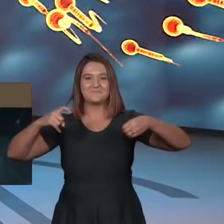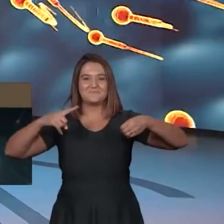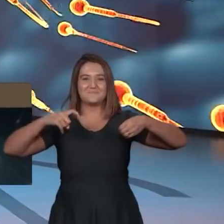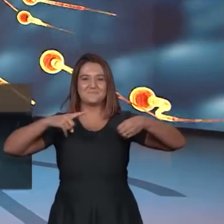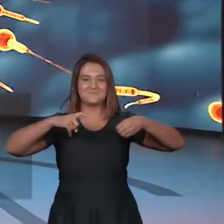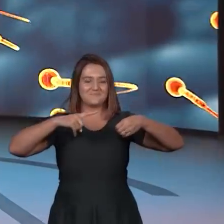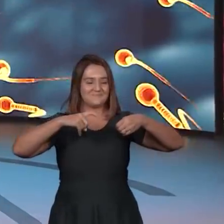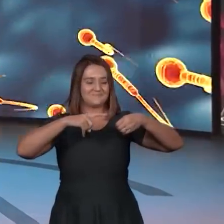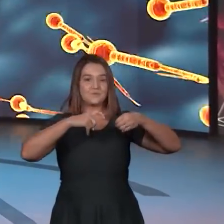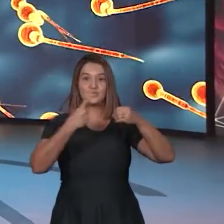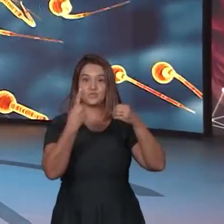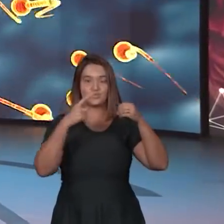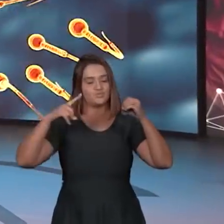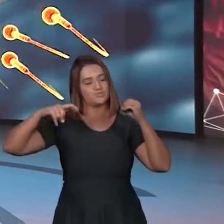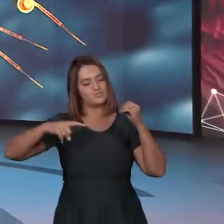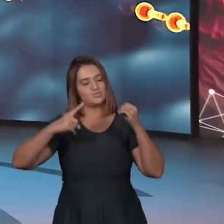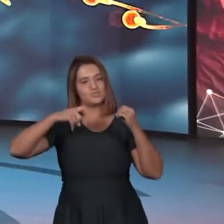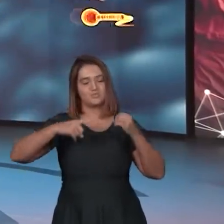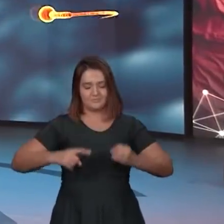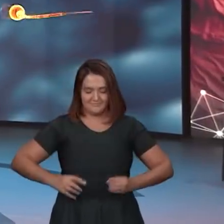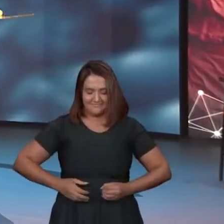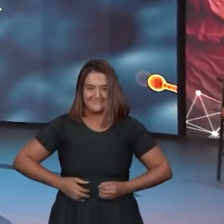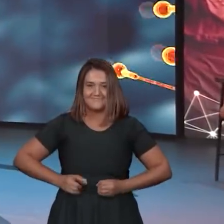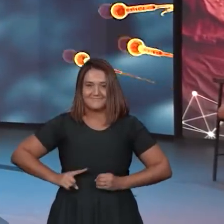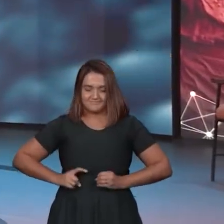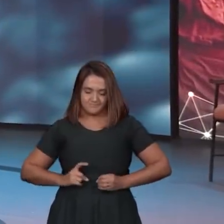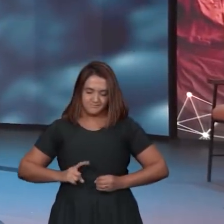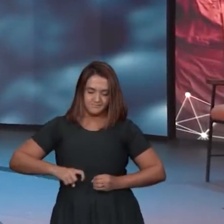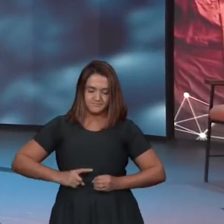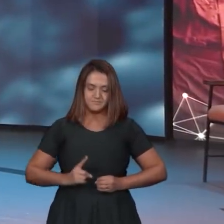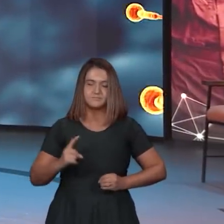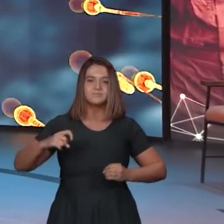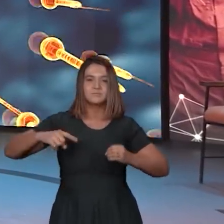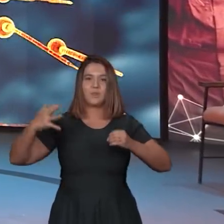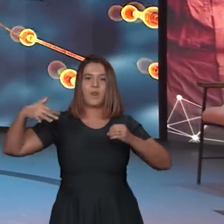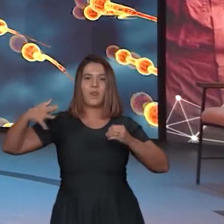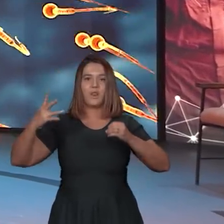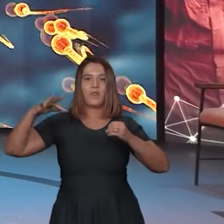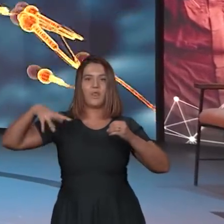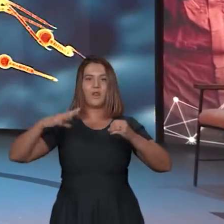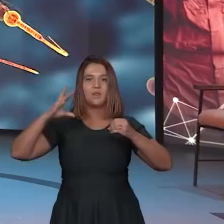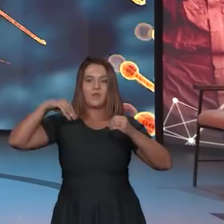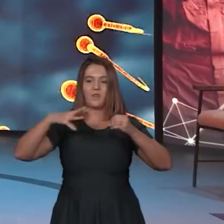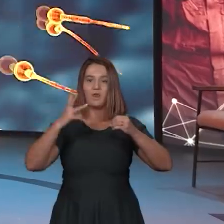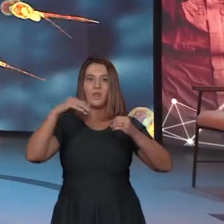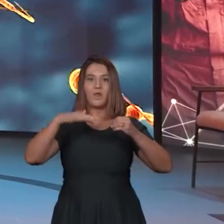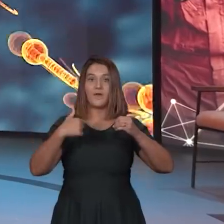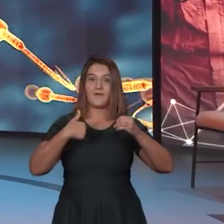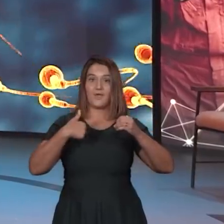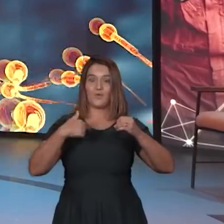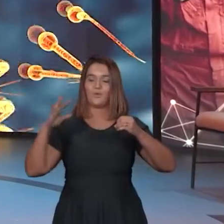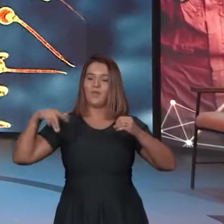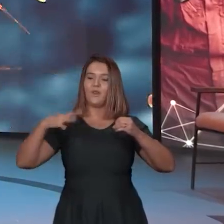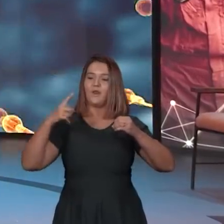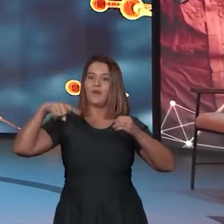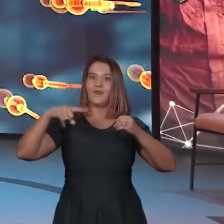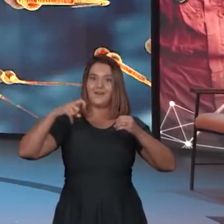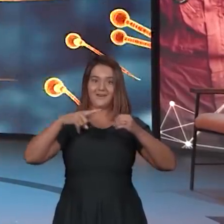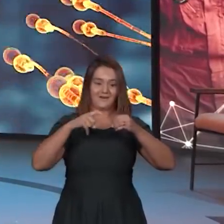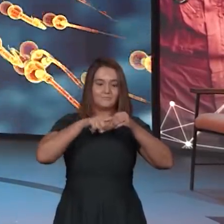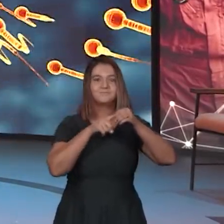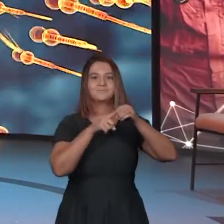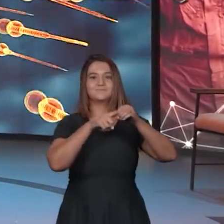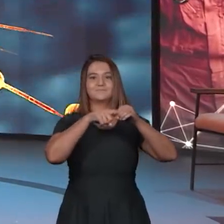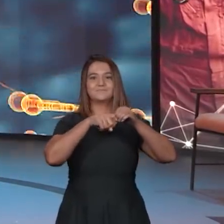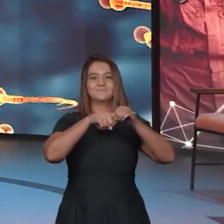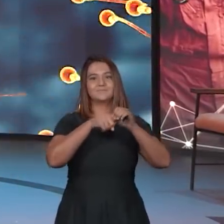fecundar um óvulo no útero da sua mãe e você foi o único espermatozoide que conseguiu fecundar esse óvulo.